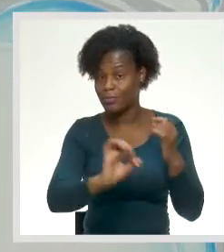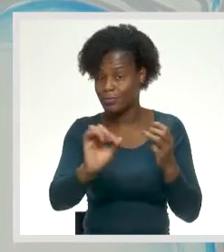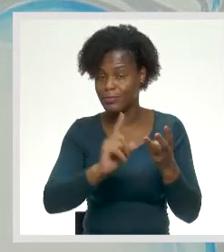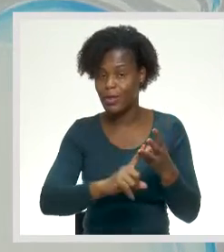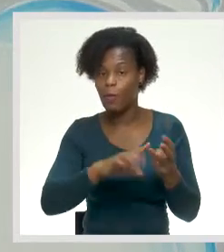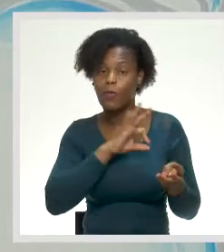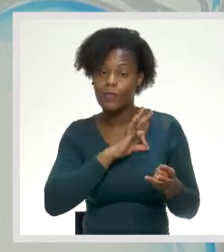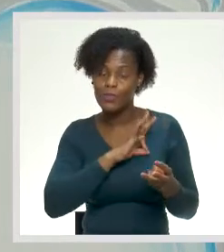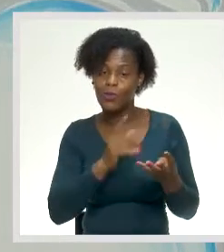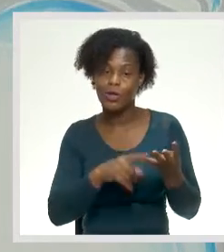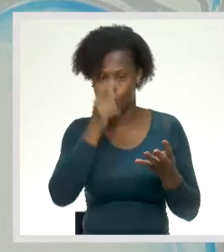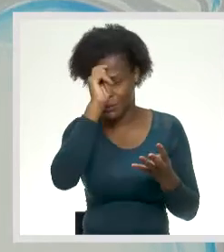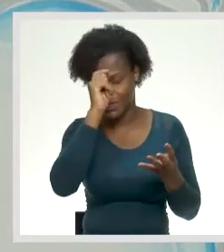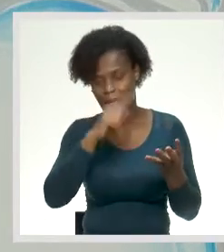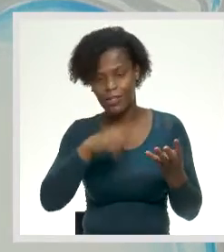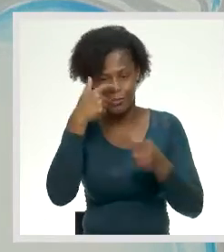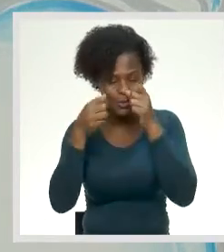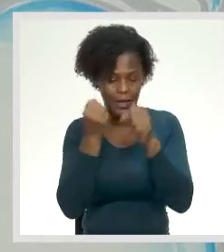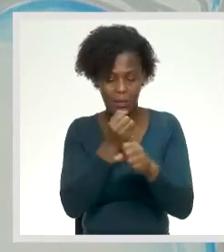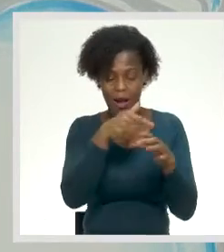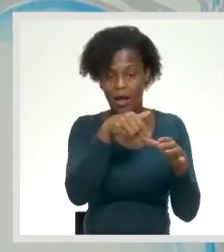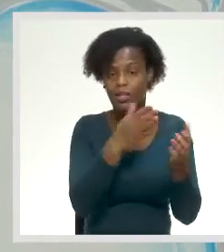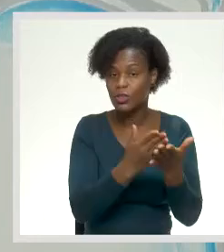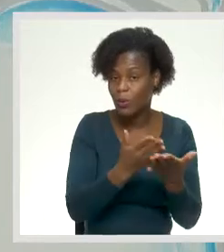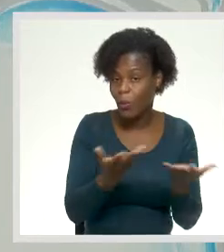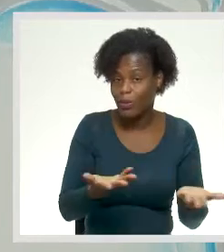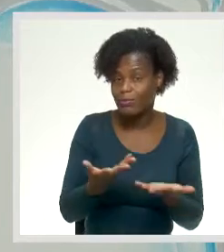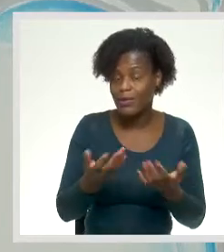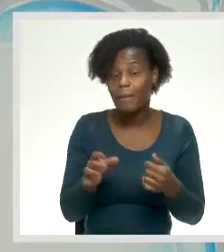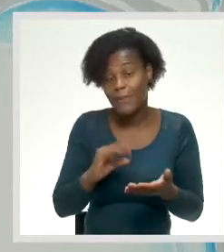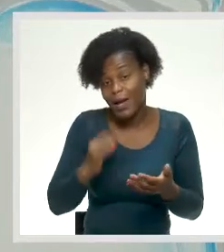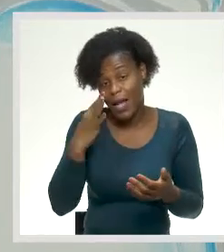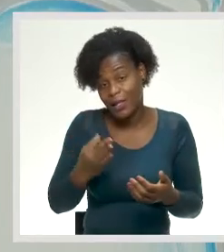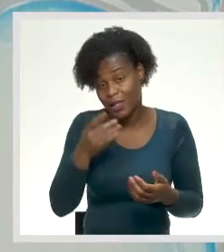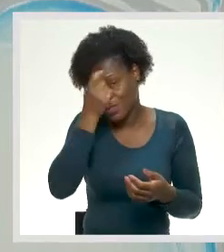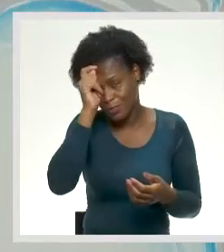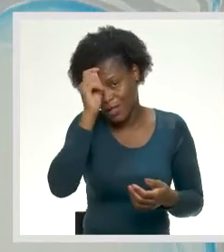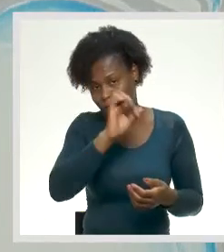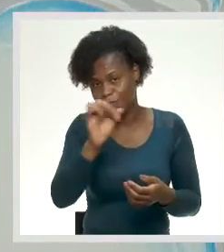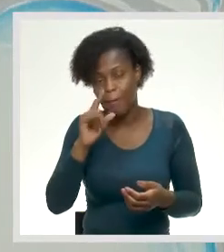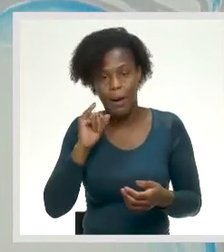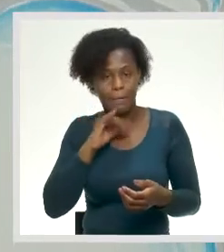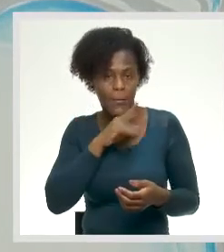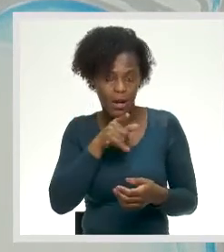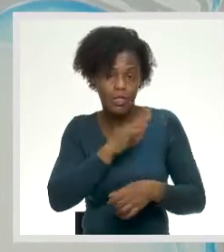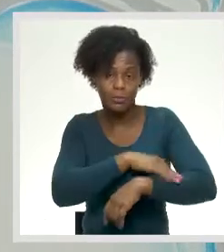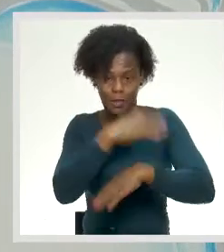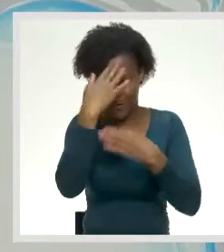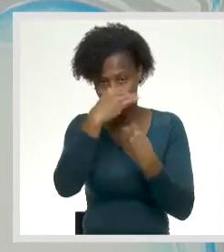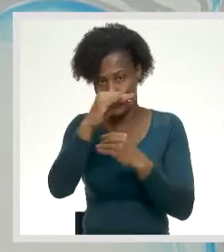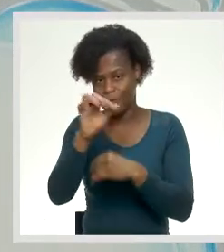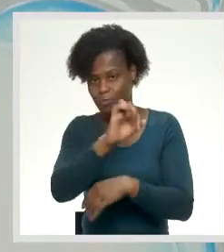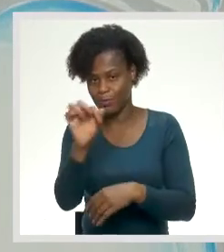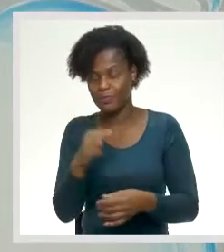colega, os professores, os funcionários e, mais ainda, respeitar os vossos pais encarregados